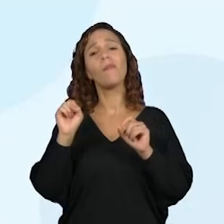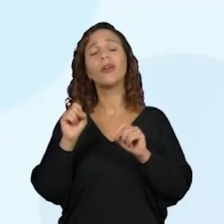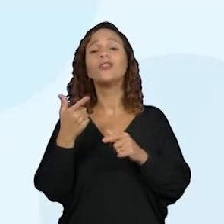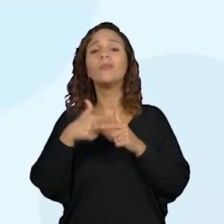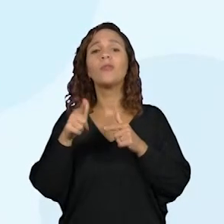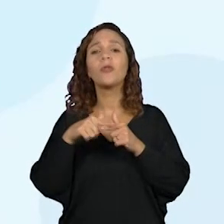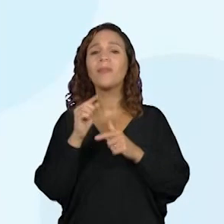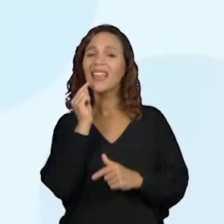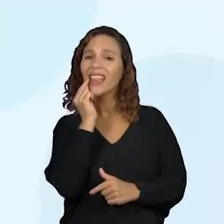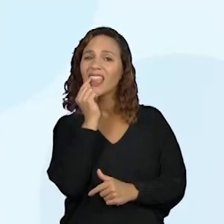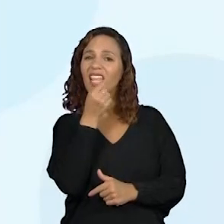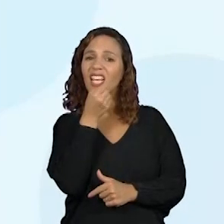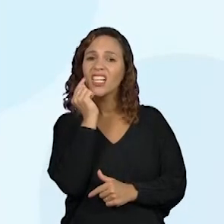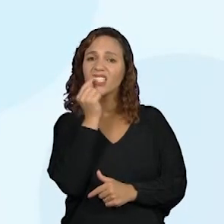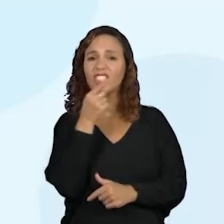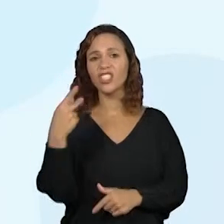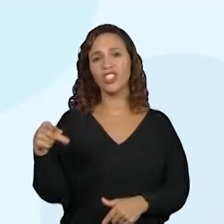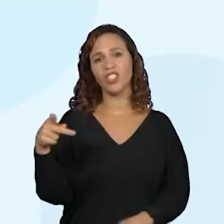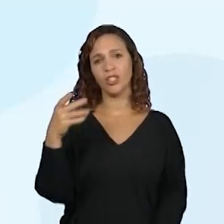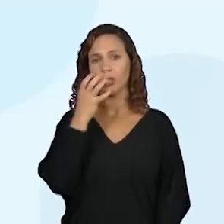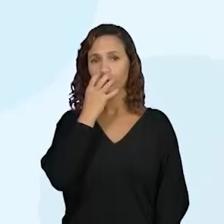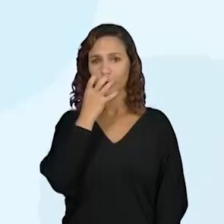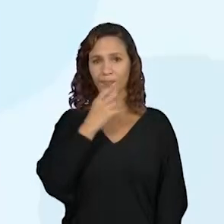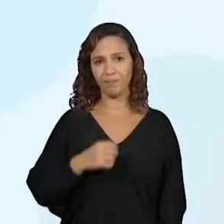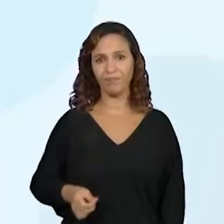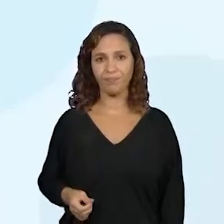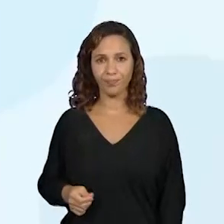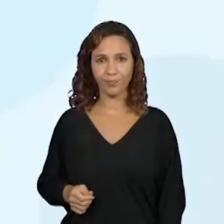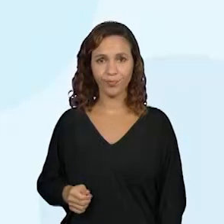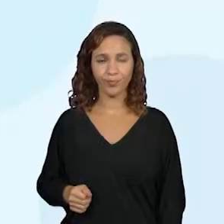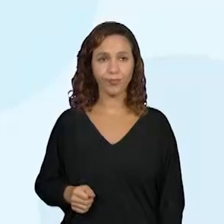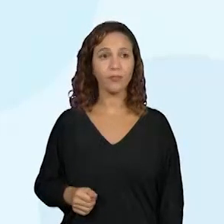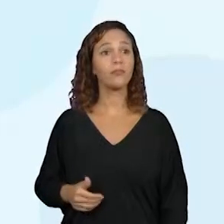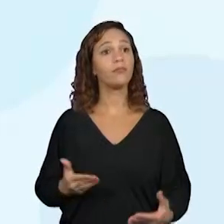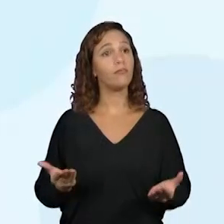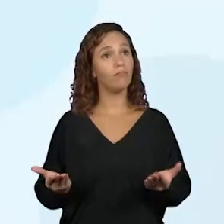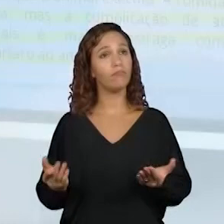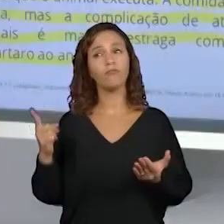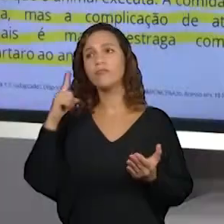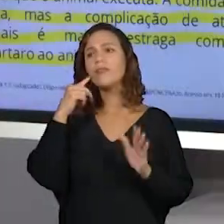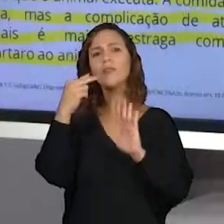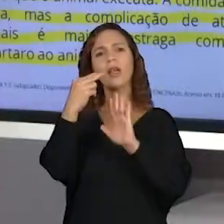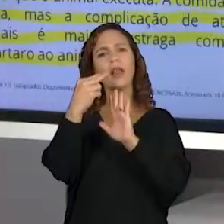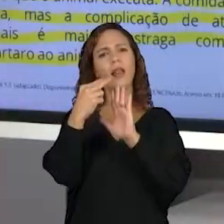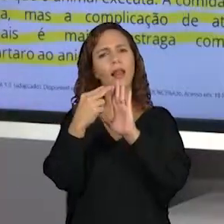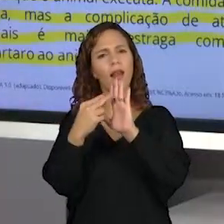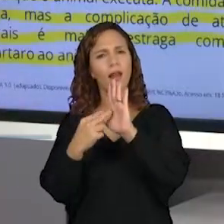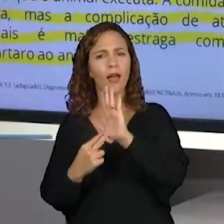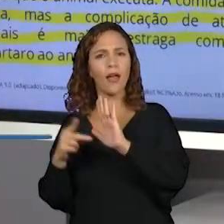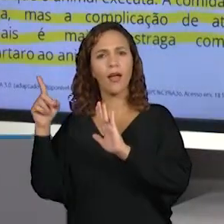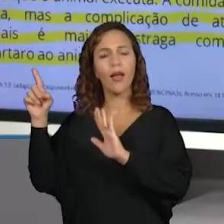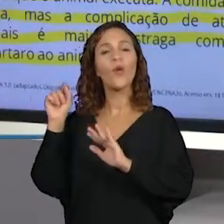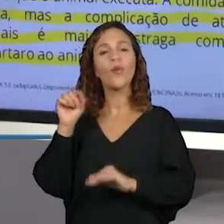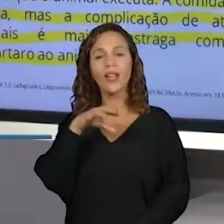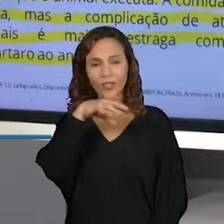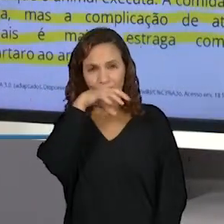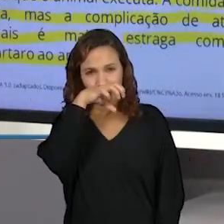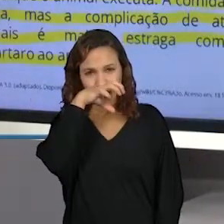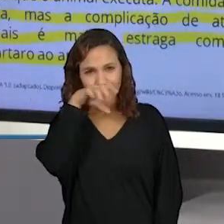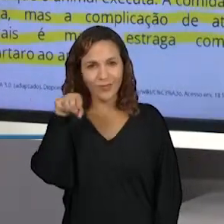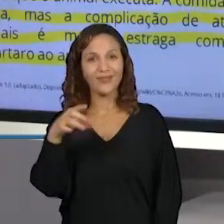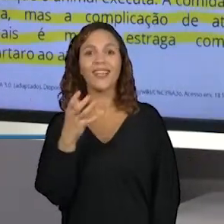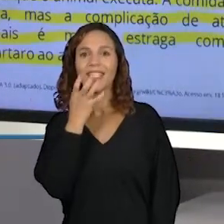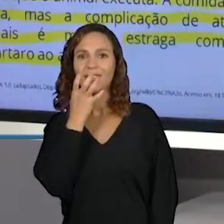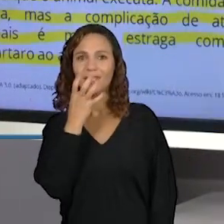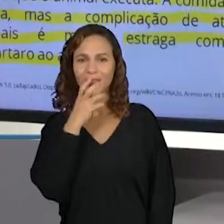tártaro ao animal nesse trechinho do texto aí então a gente retoma e as ideias sobre o olfato do cão